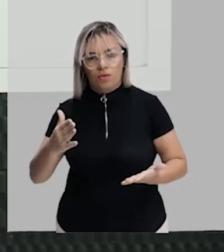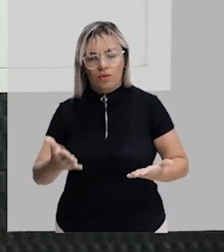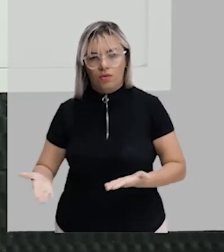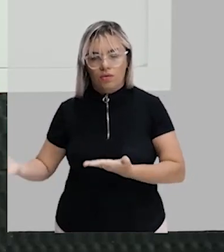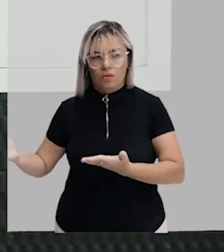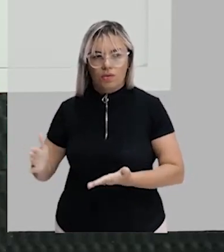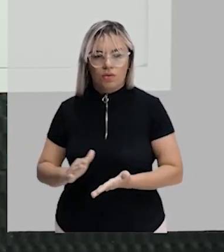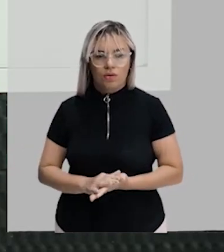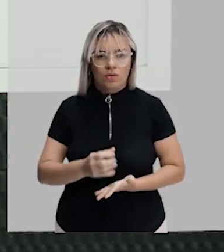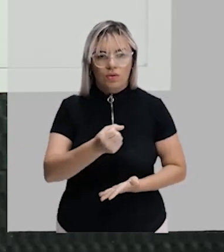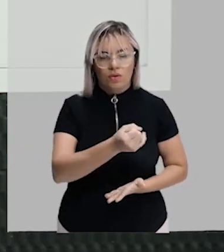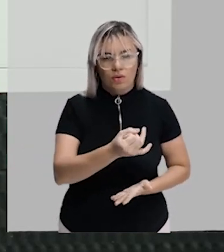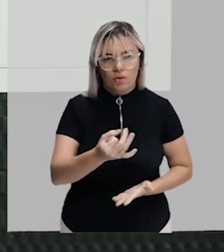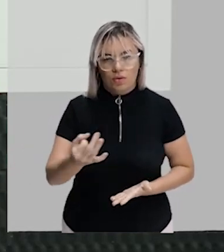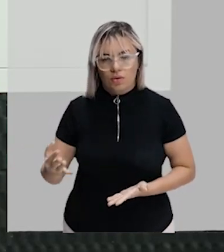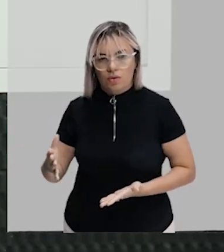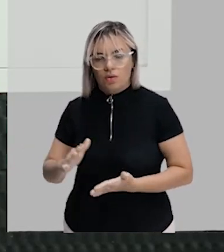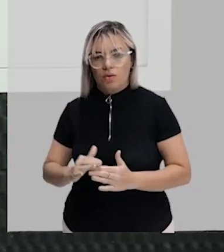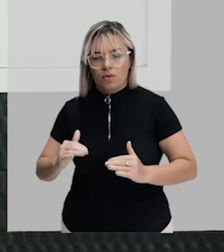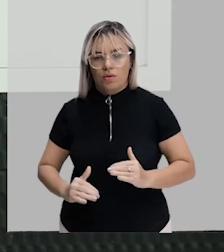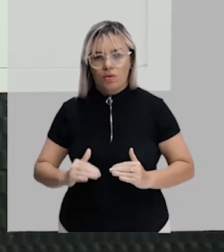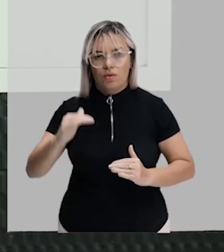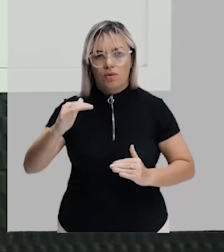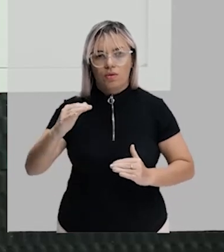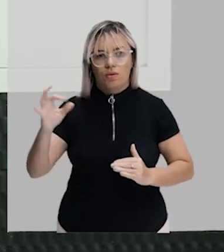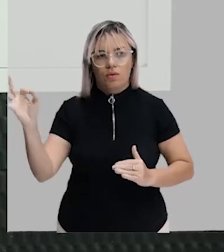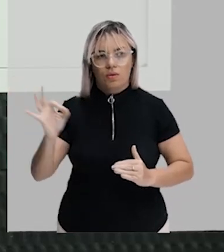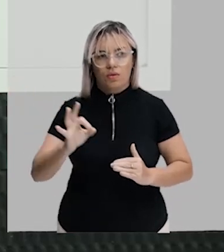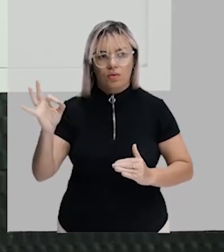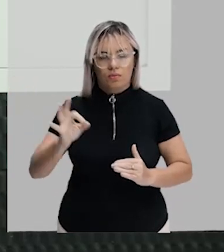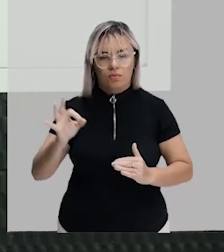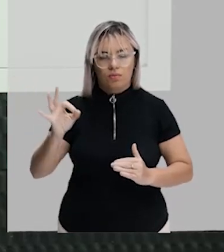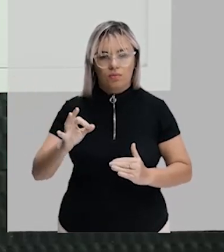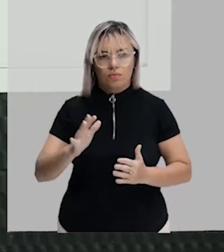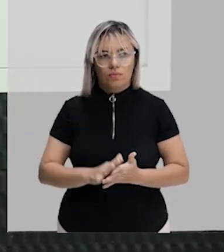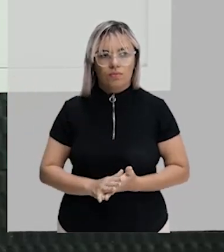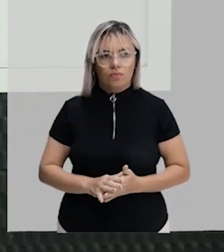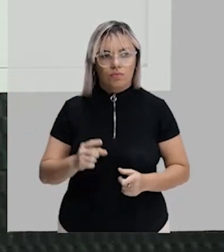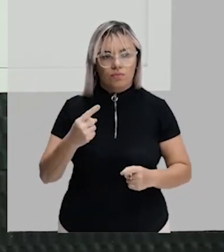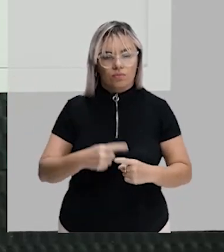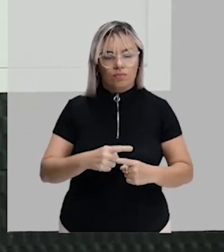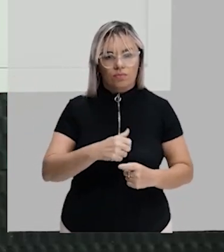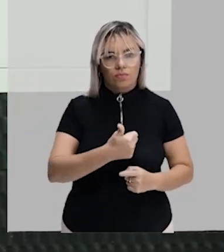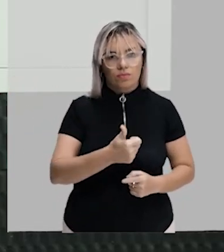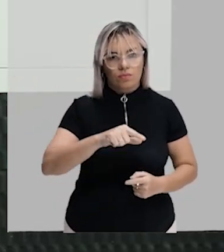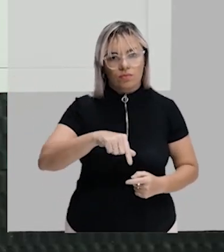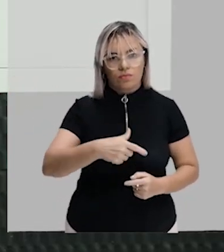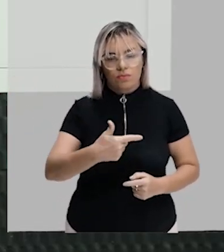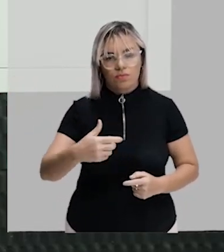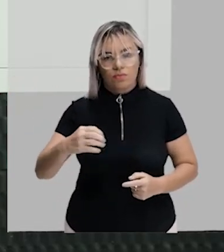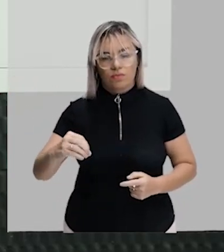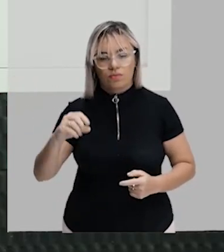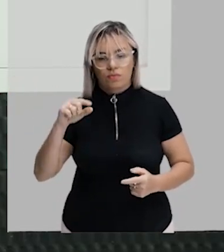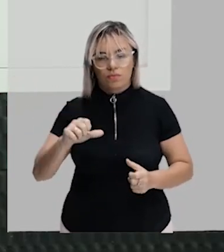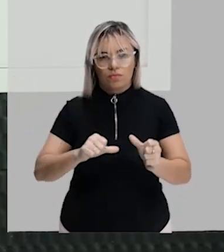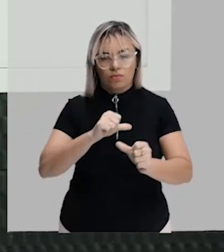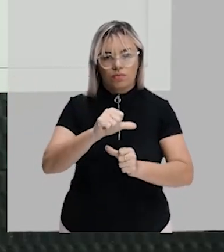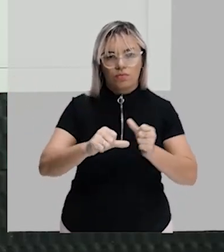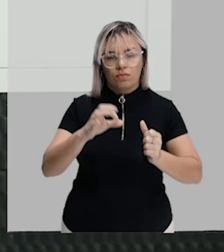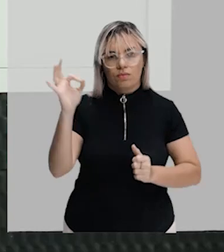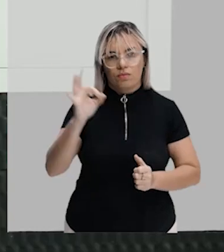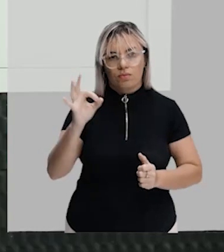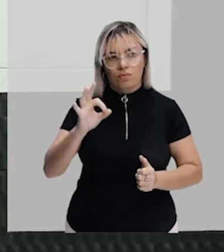de quanto foi esse aumento percentual. Porque 1,20, se eu for transformar em